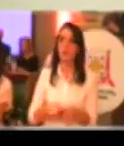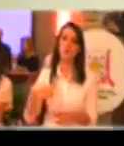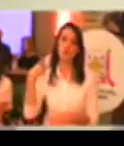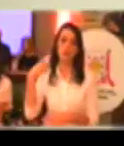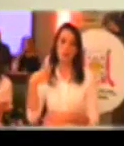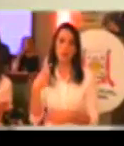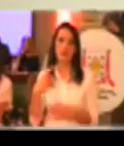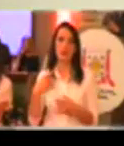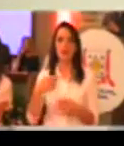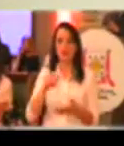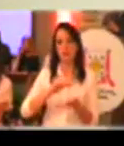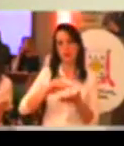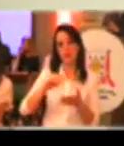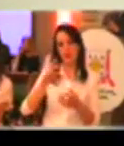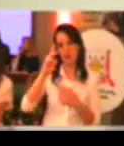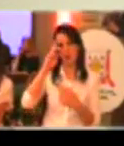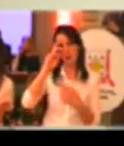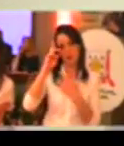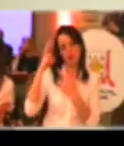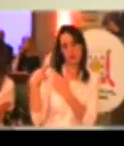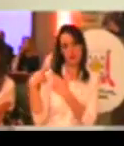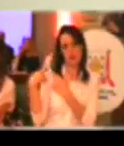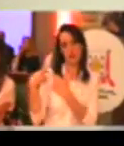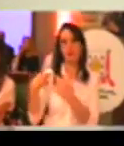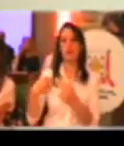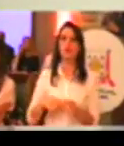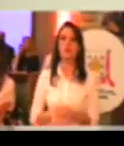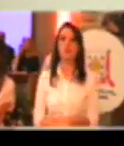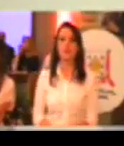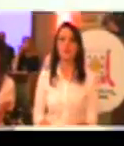doutor Celso Menezes, presidente do PSD,